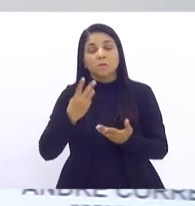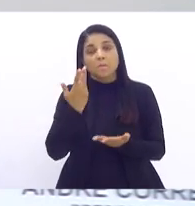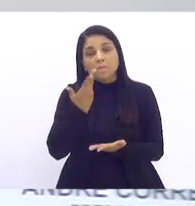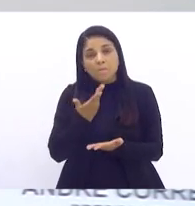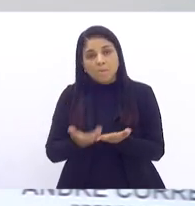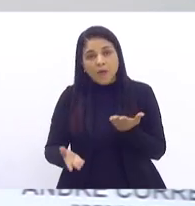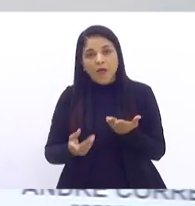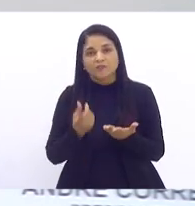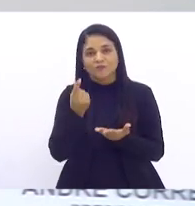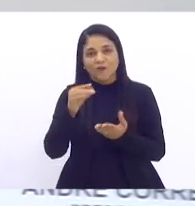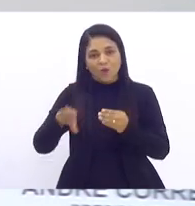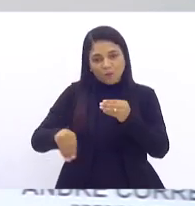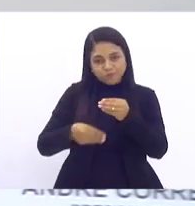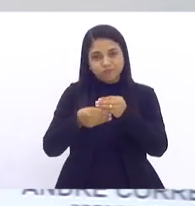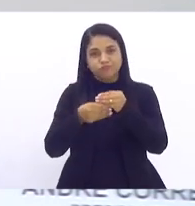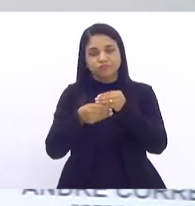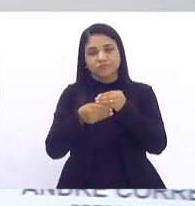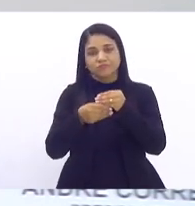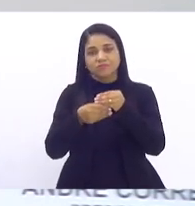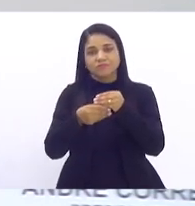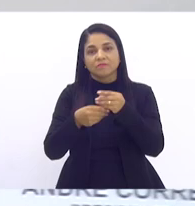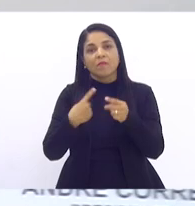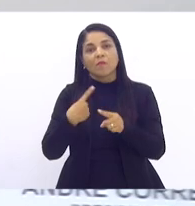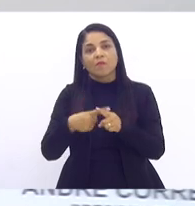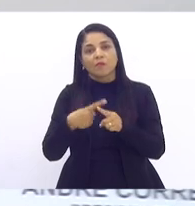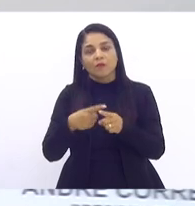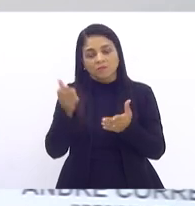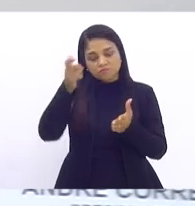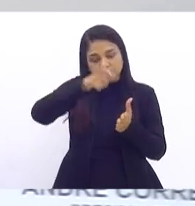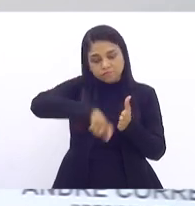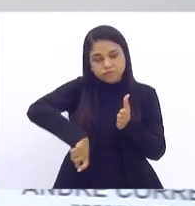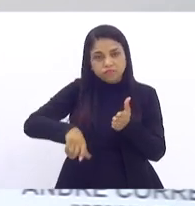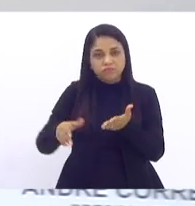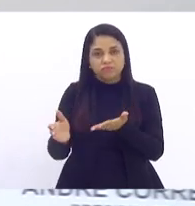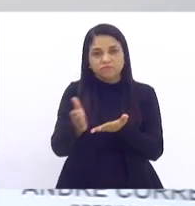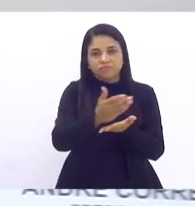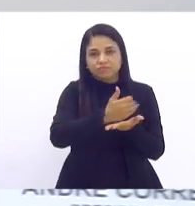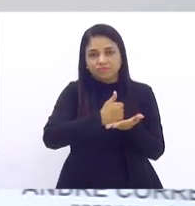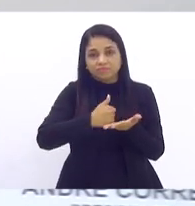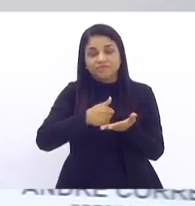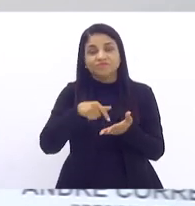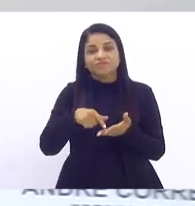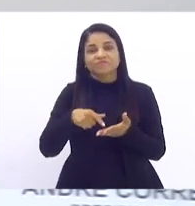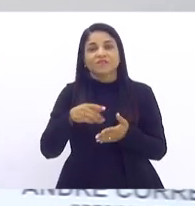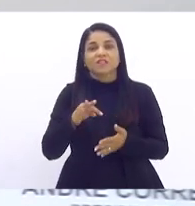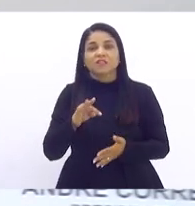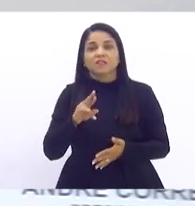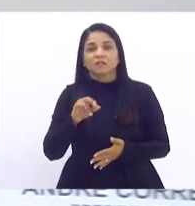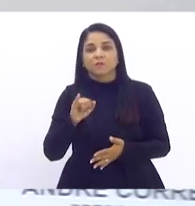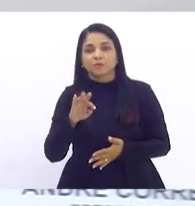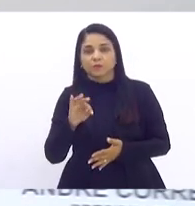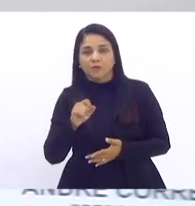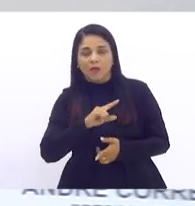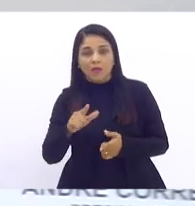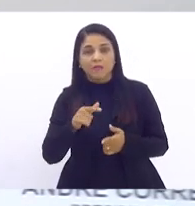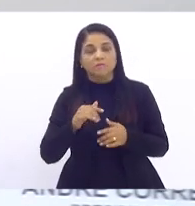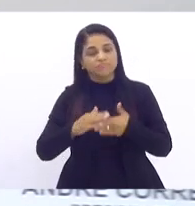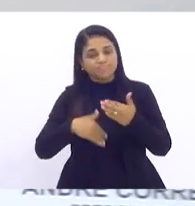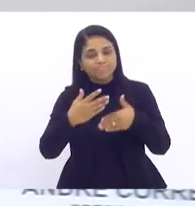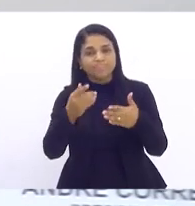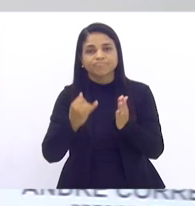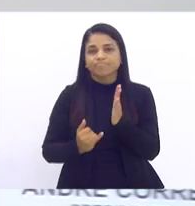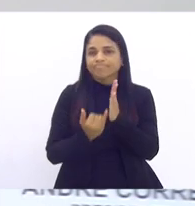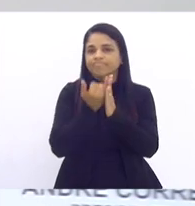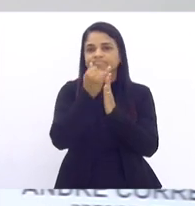Exatamente porque porque nós temos uma carga tributária impeditiva e temos também condicionais de infraestrutura que precisam avançar